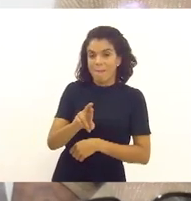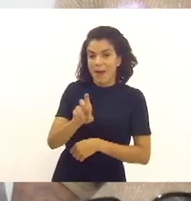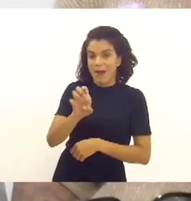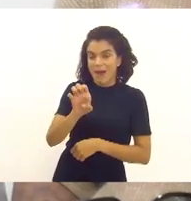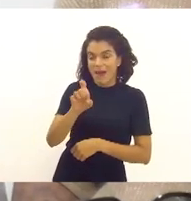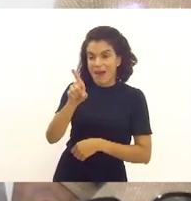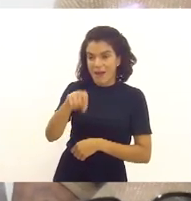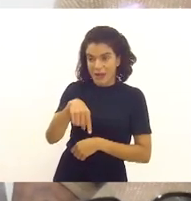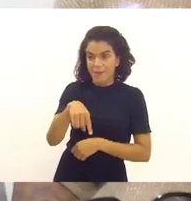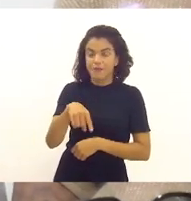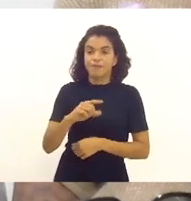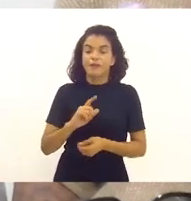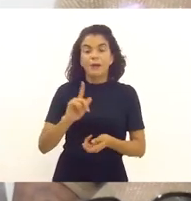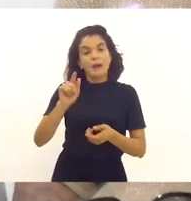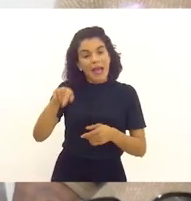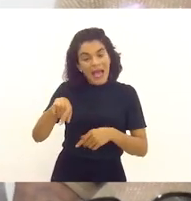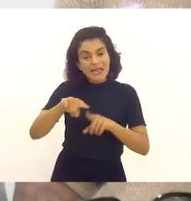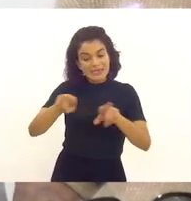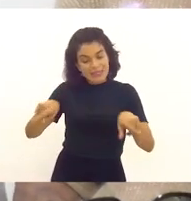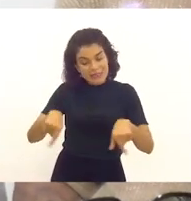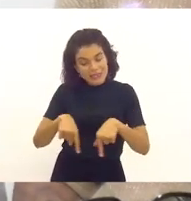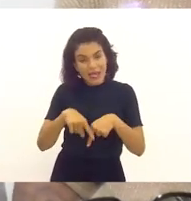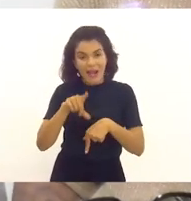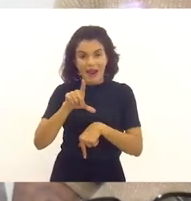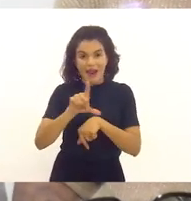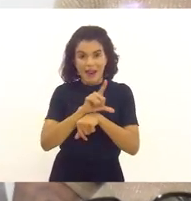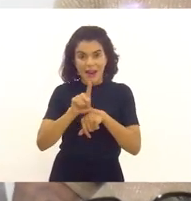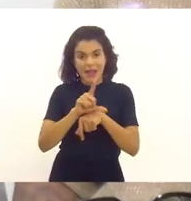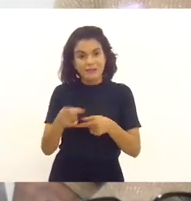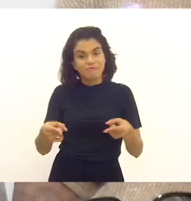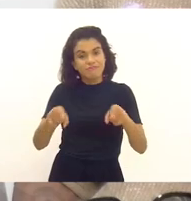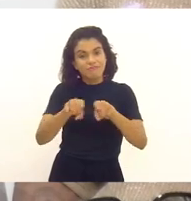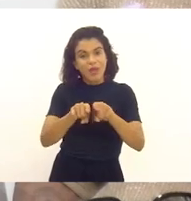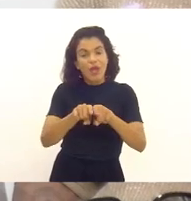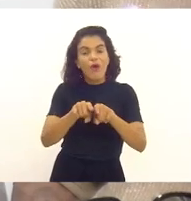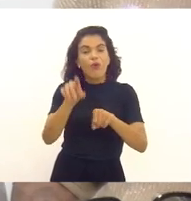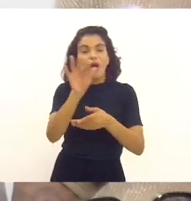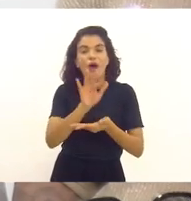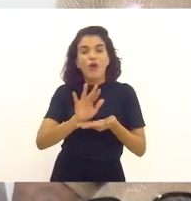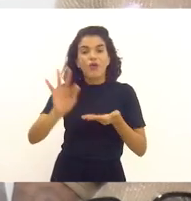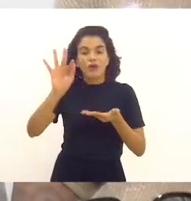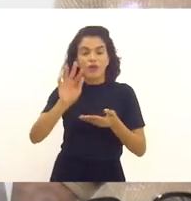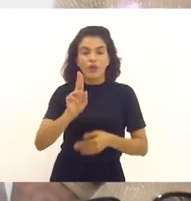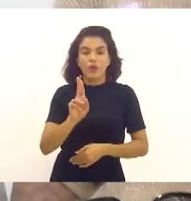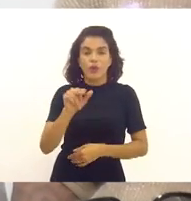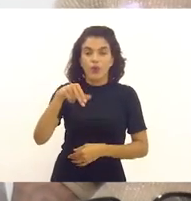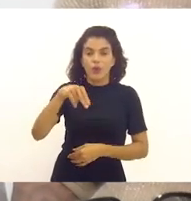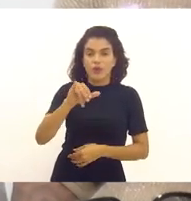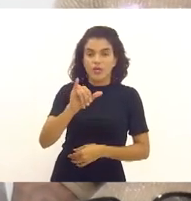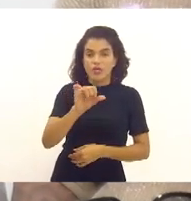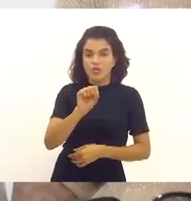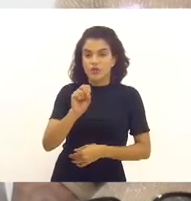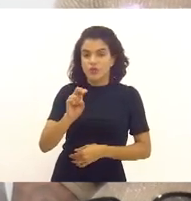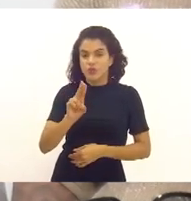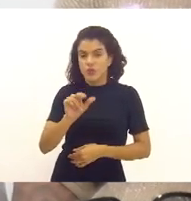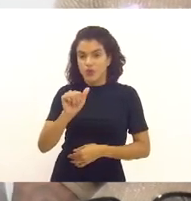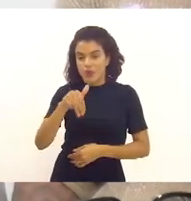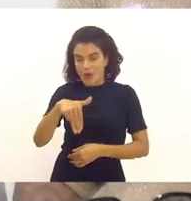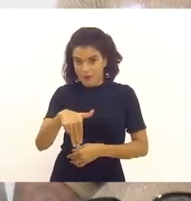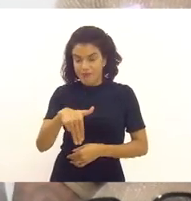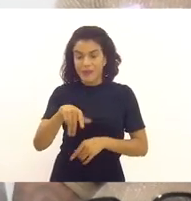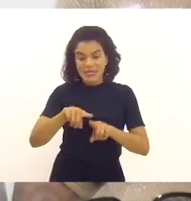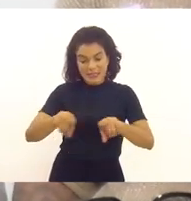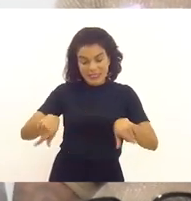tem que se adaptado a cada realidade essa sala lilás ela tá sendo feita em parceria com a Unisuam Então essa sala lilás que vai atender as mulheres